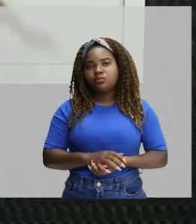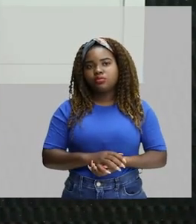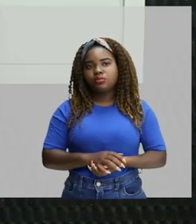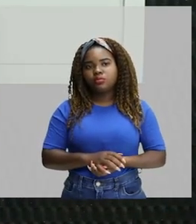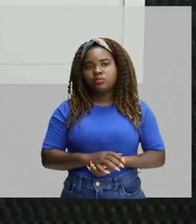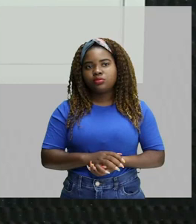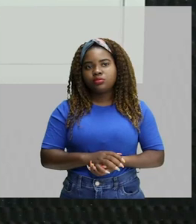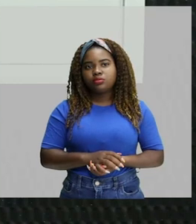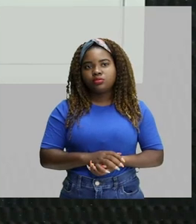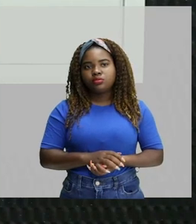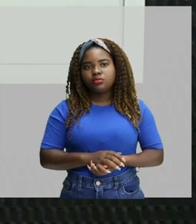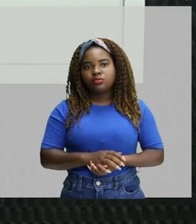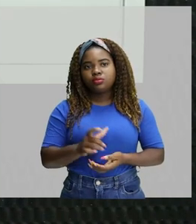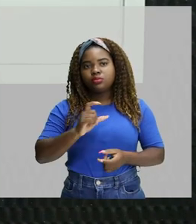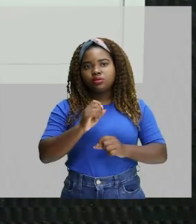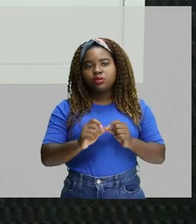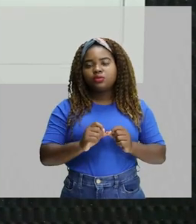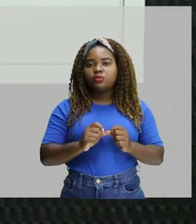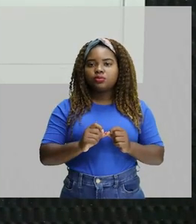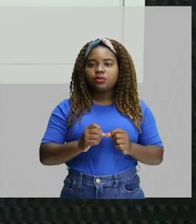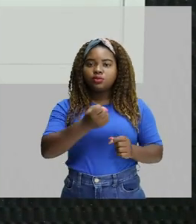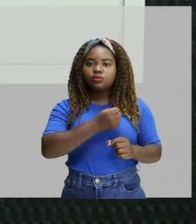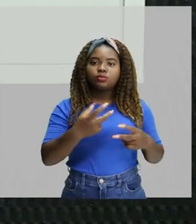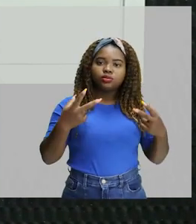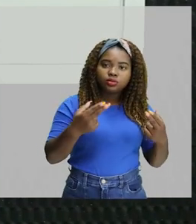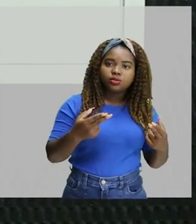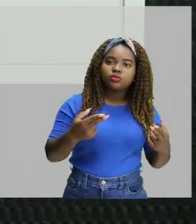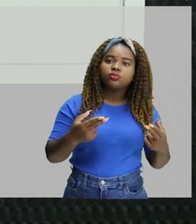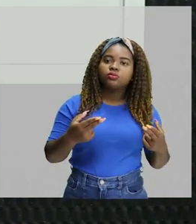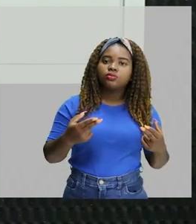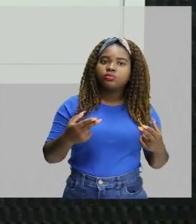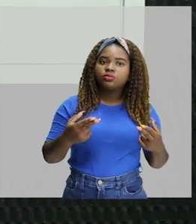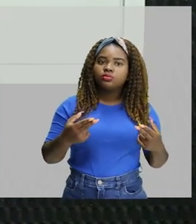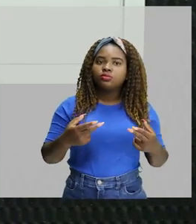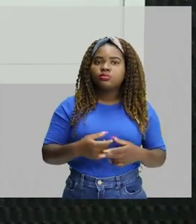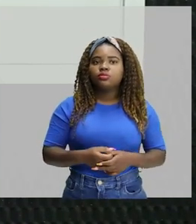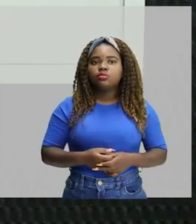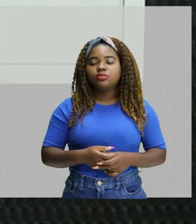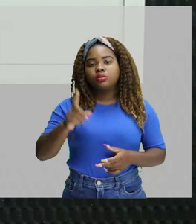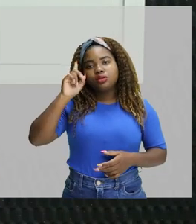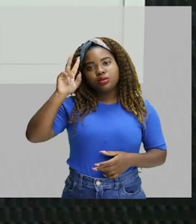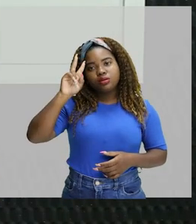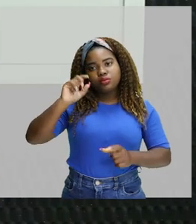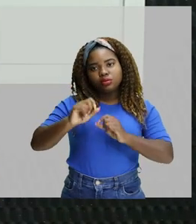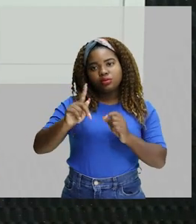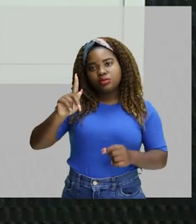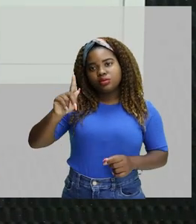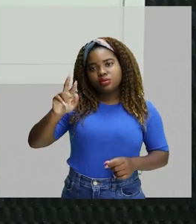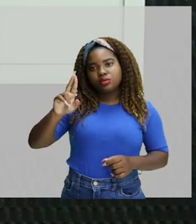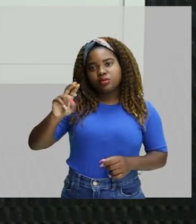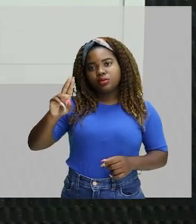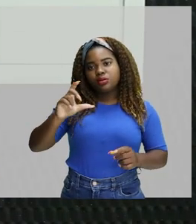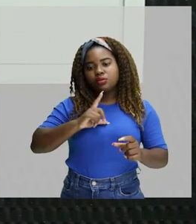a multiplicação você tem termos de mesmo grau os termos dees M Grau né Lembrando que grau é determinado pelo